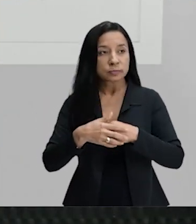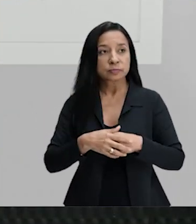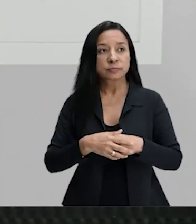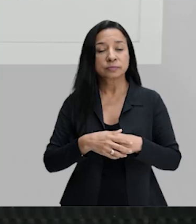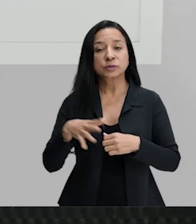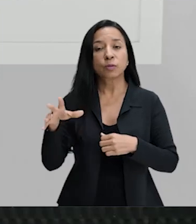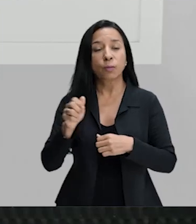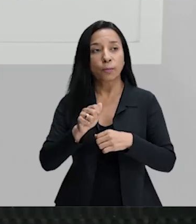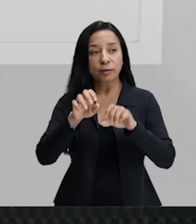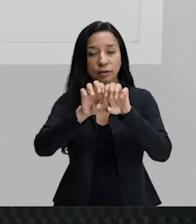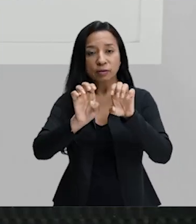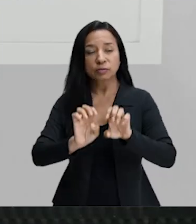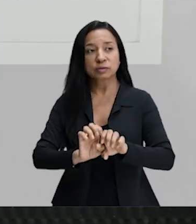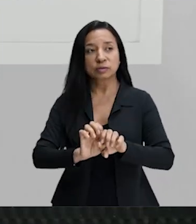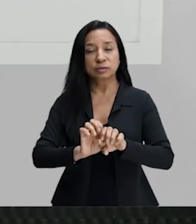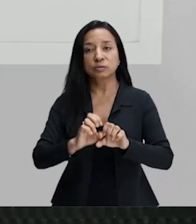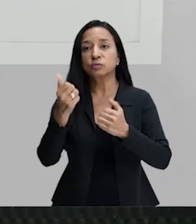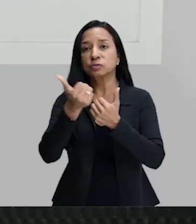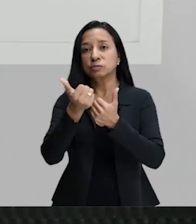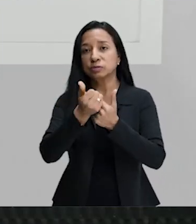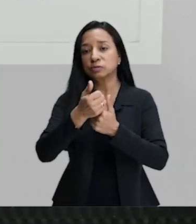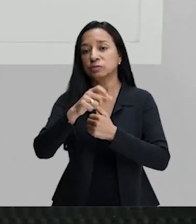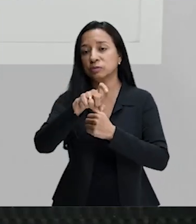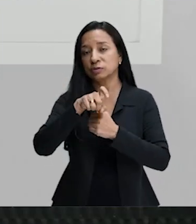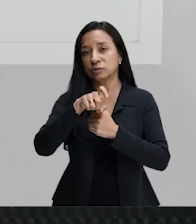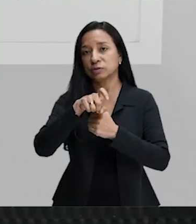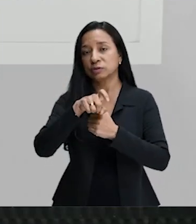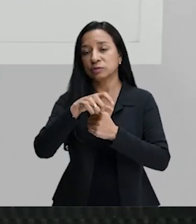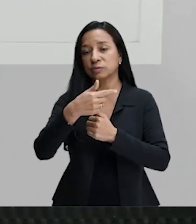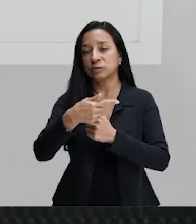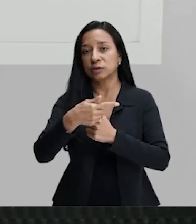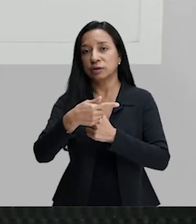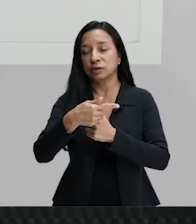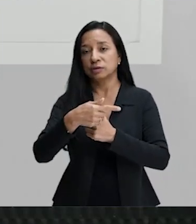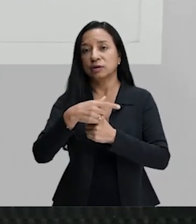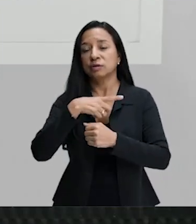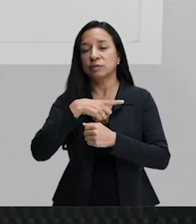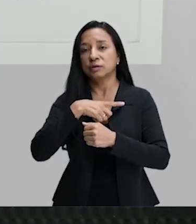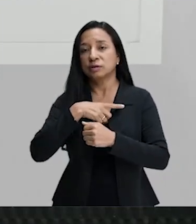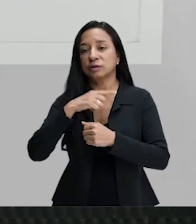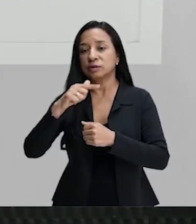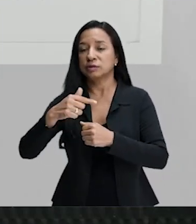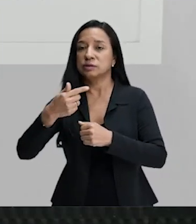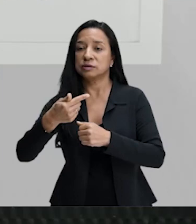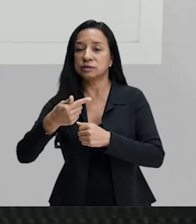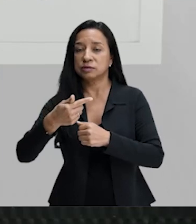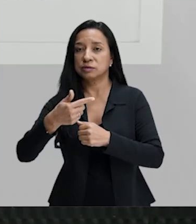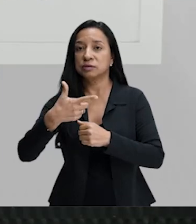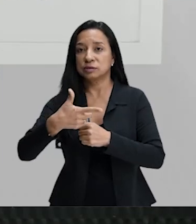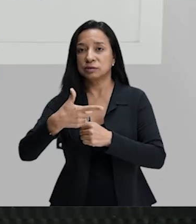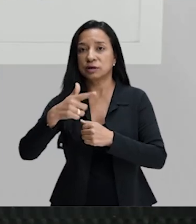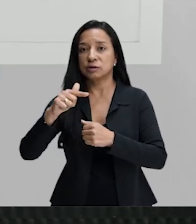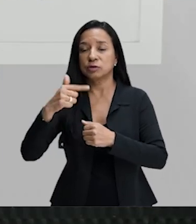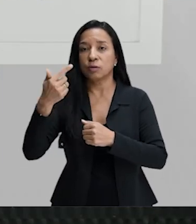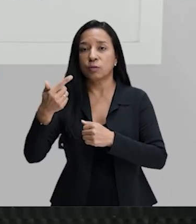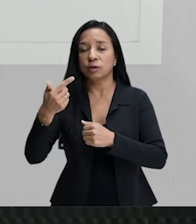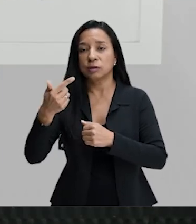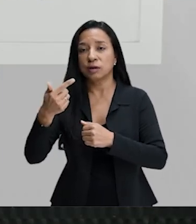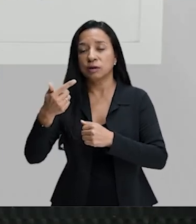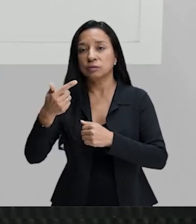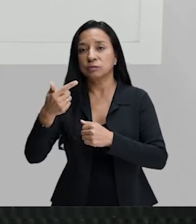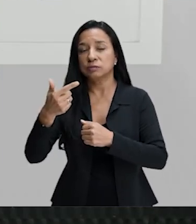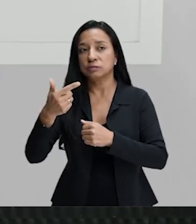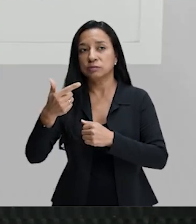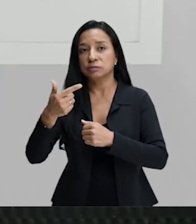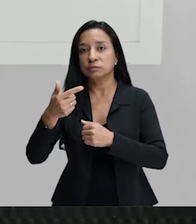vou substituir agora o x por 7. Certo? Então, você vai ter 7 ao quadrado menos